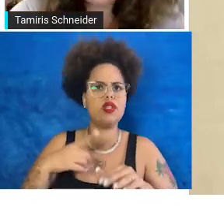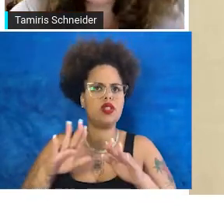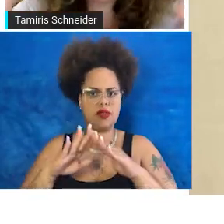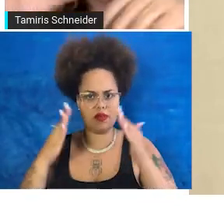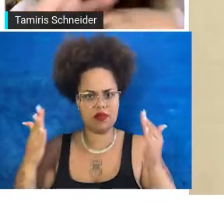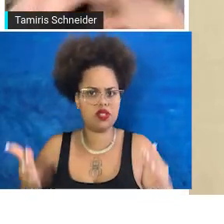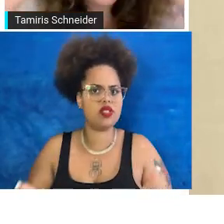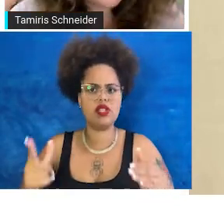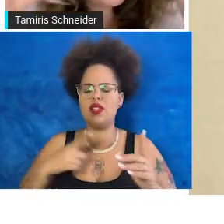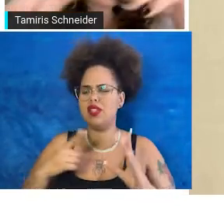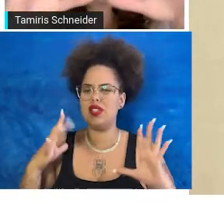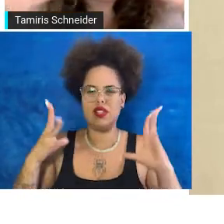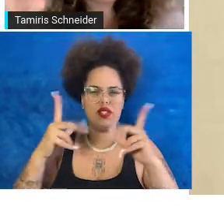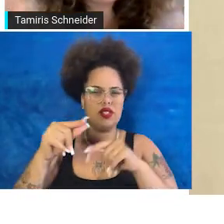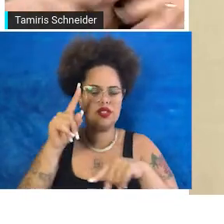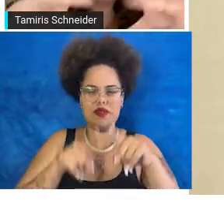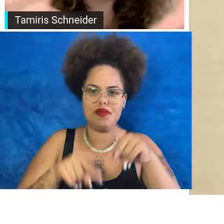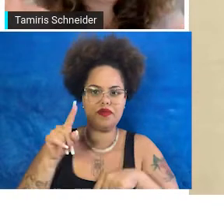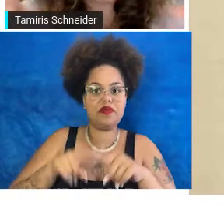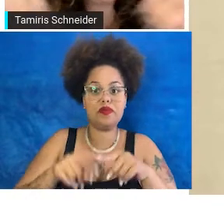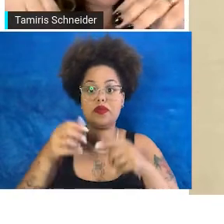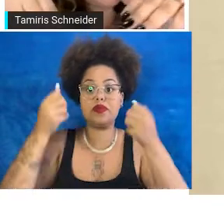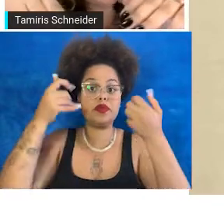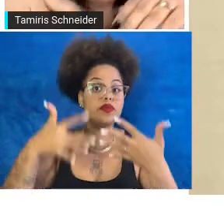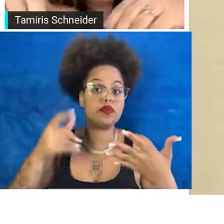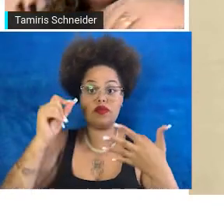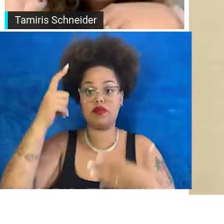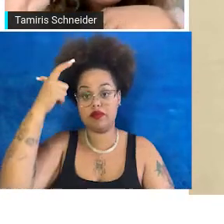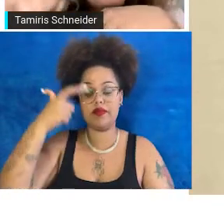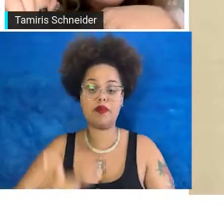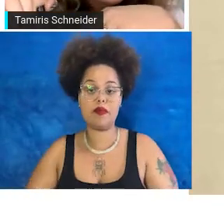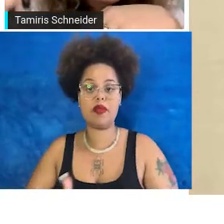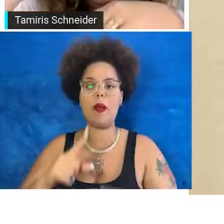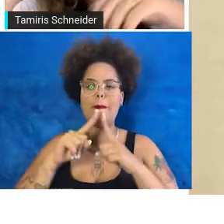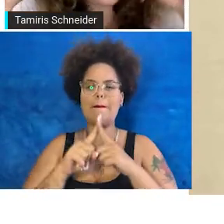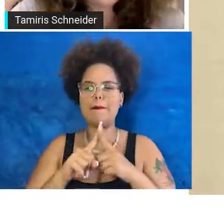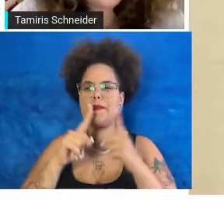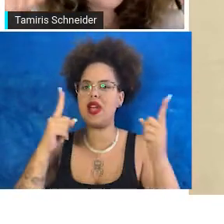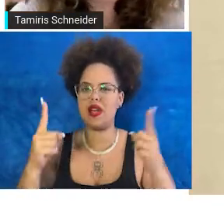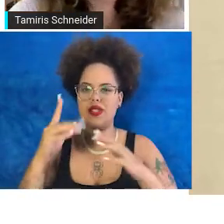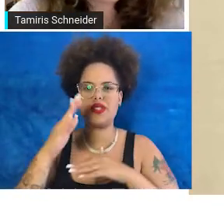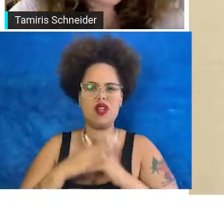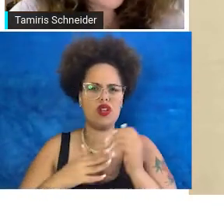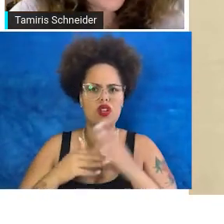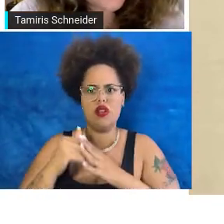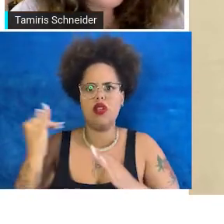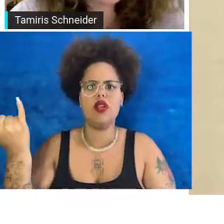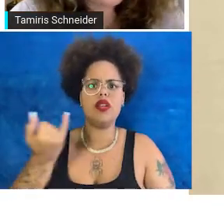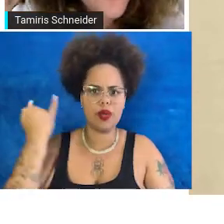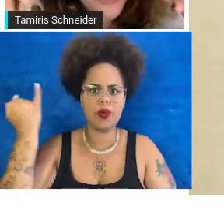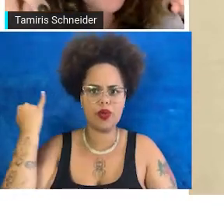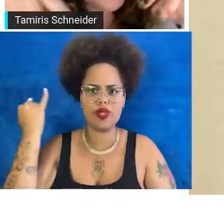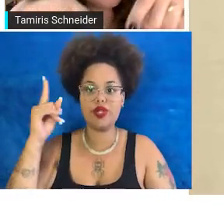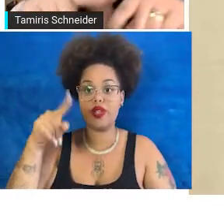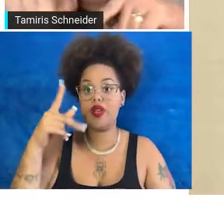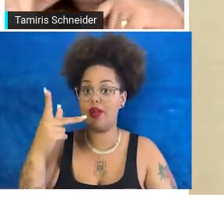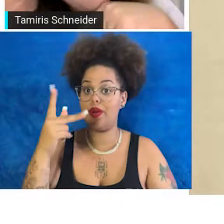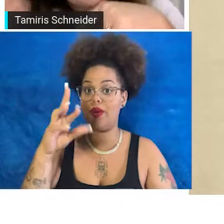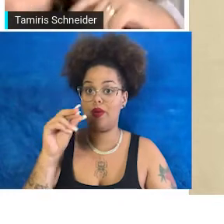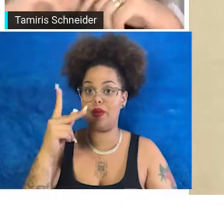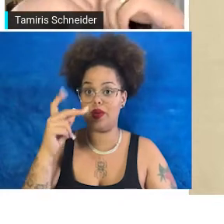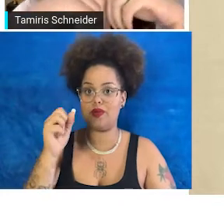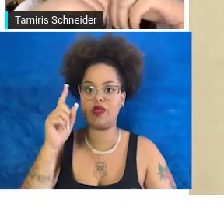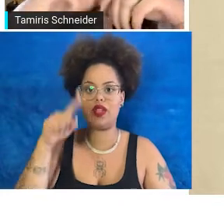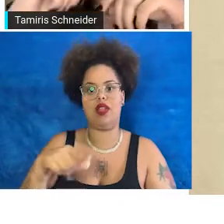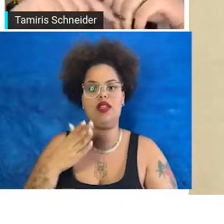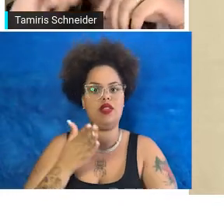dela, ela tem todos os objetinhos ali que contam quem ela é. Mas um objeto importantíssimo, que é o props, é a